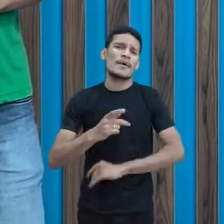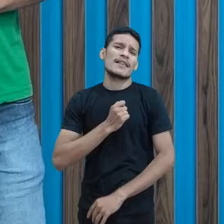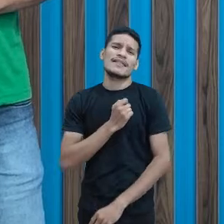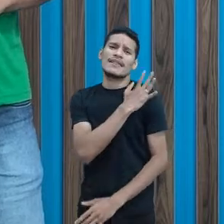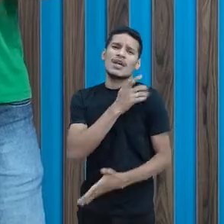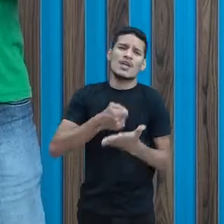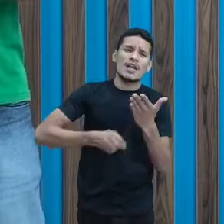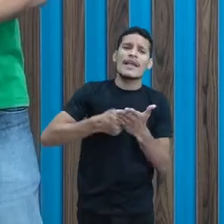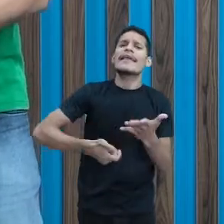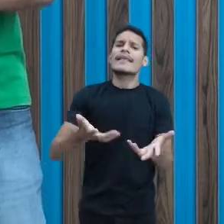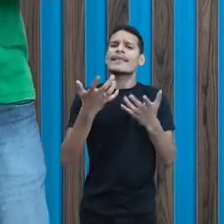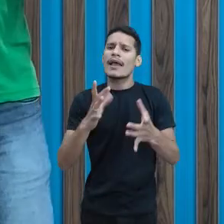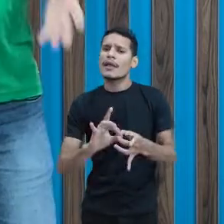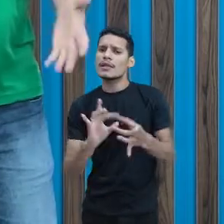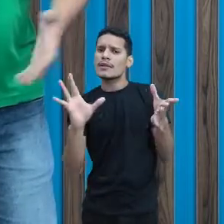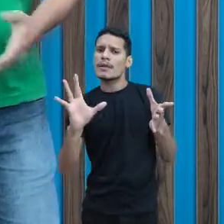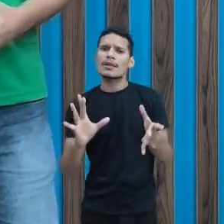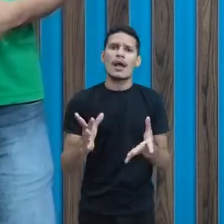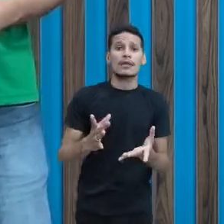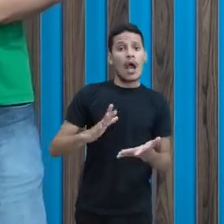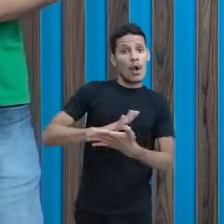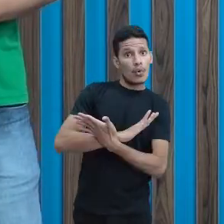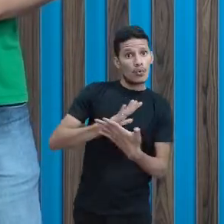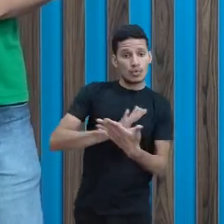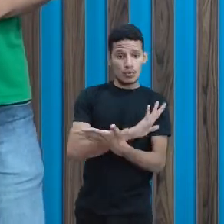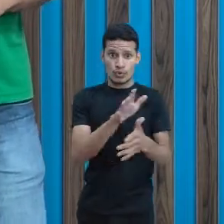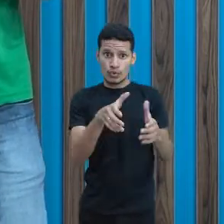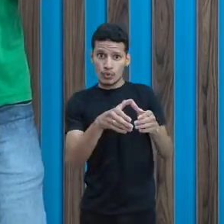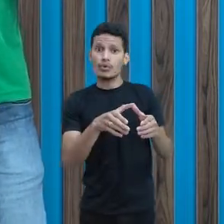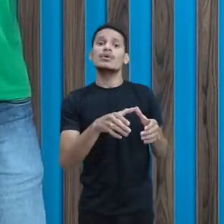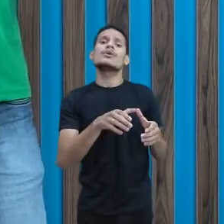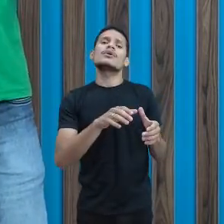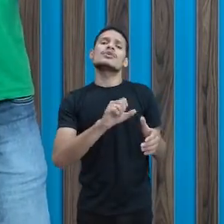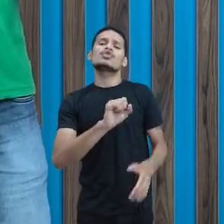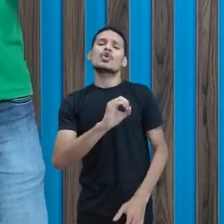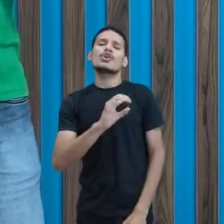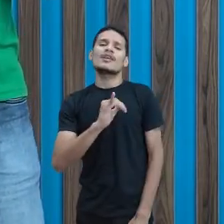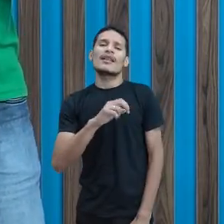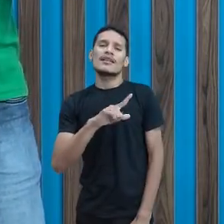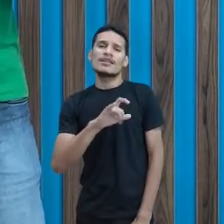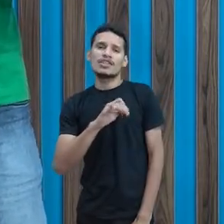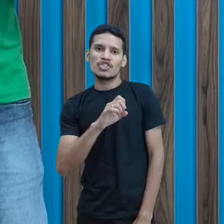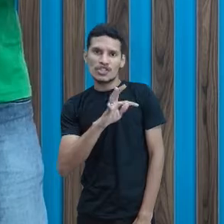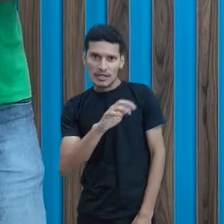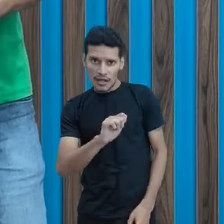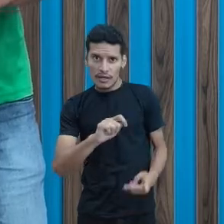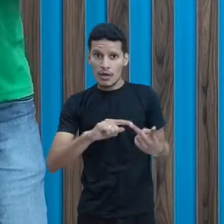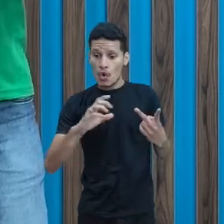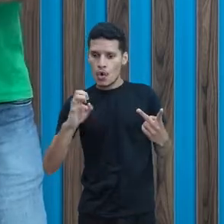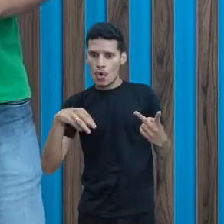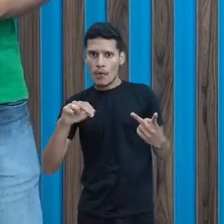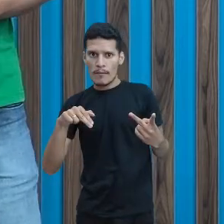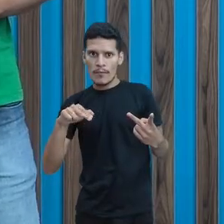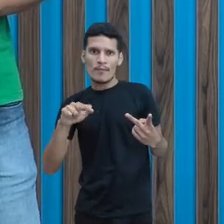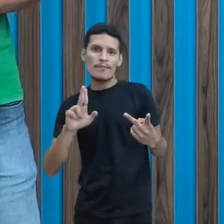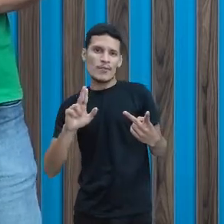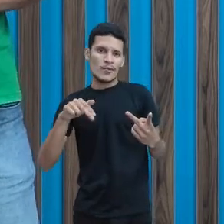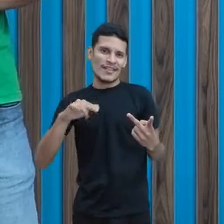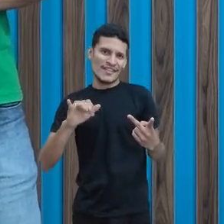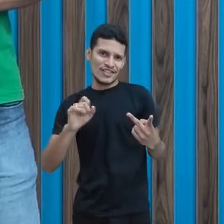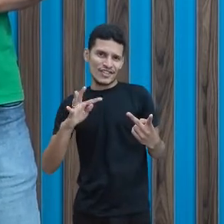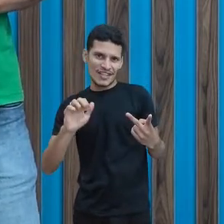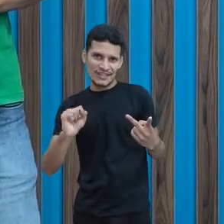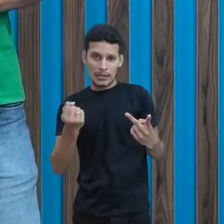mais liberdade, alguns grupos socialistas, outros comunistas, né? Enfim, posições políticas contrárias a esse regime que